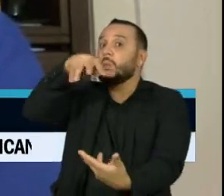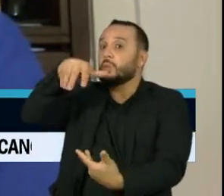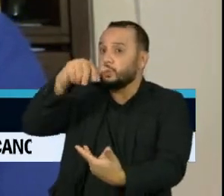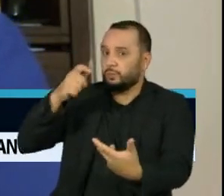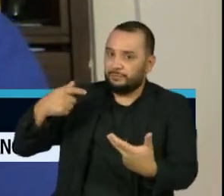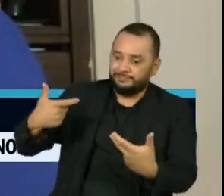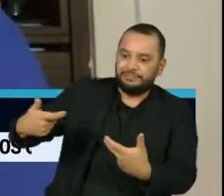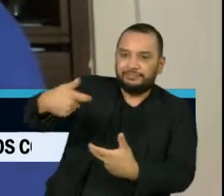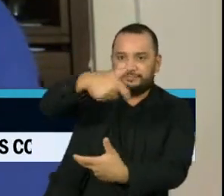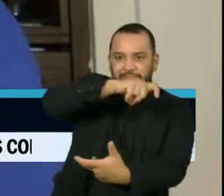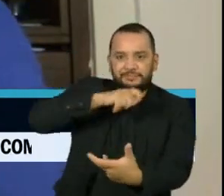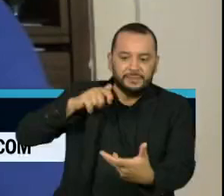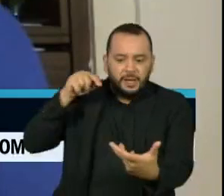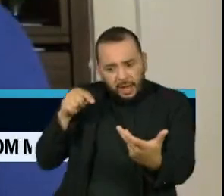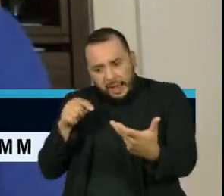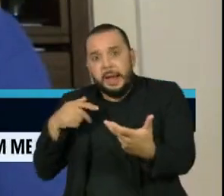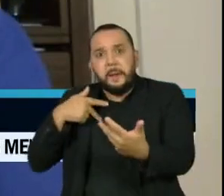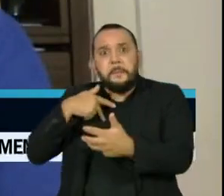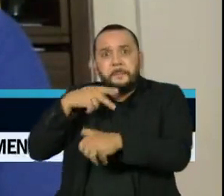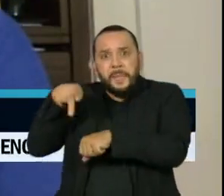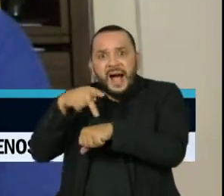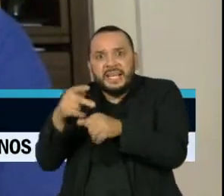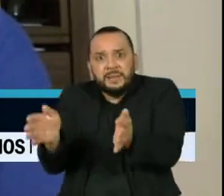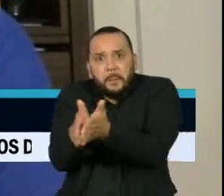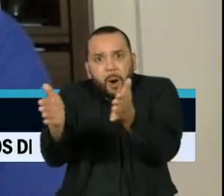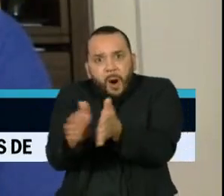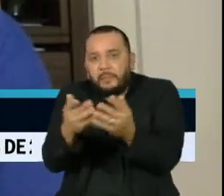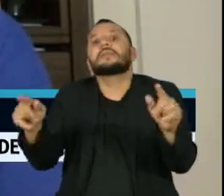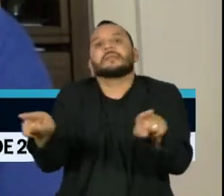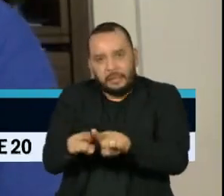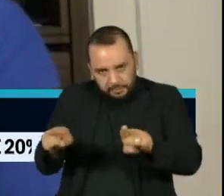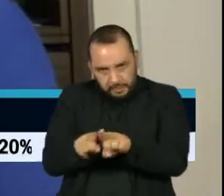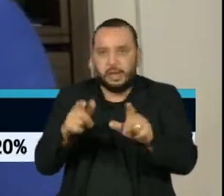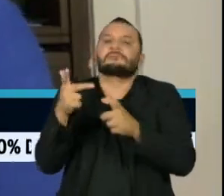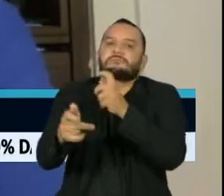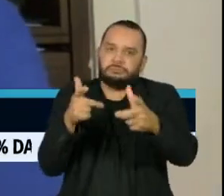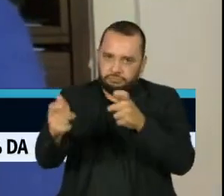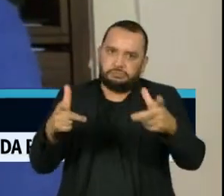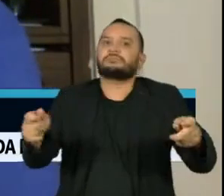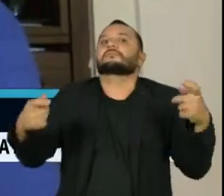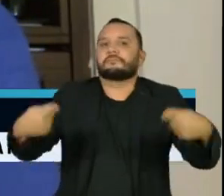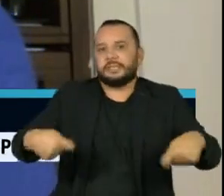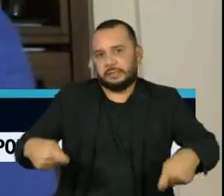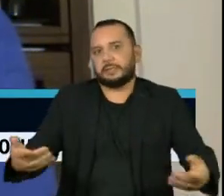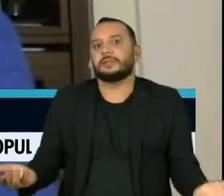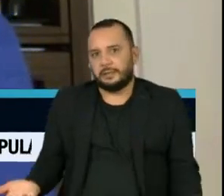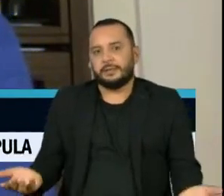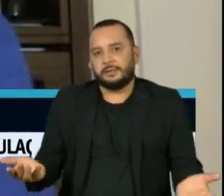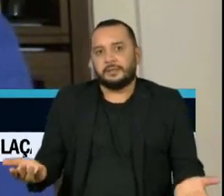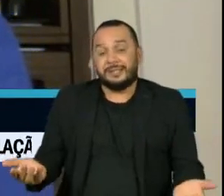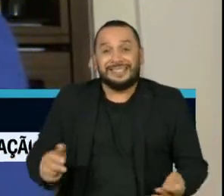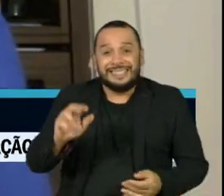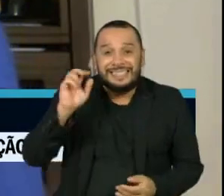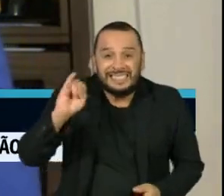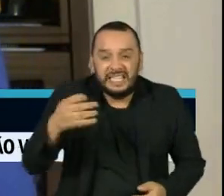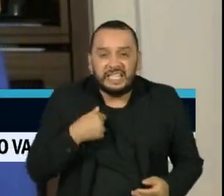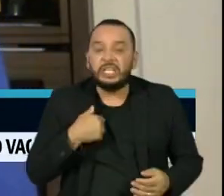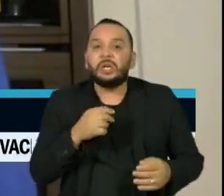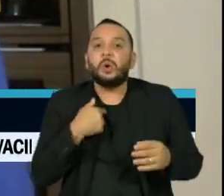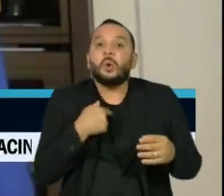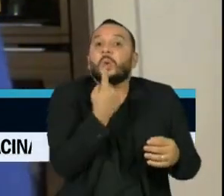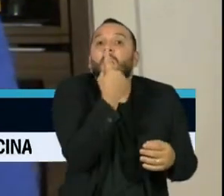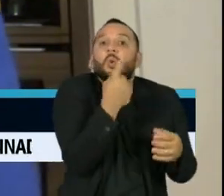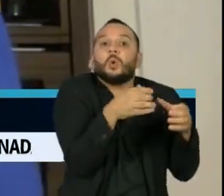inclusive os países pobres que ainda não conseguiram vacinar suas populações. A gente não vai chegar ao final da pandemia com